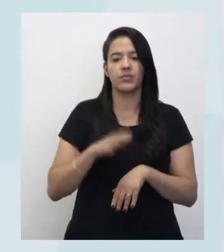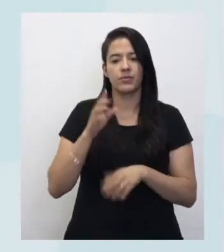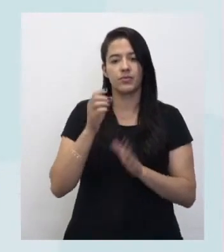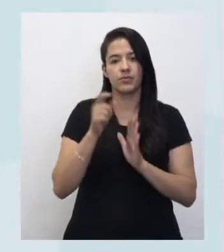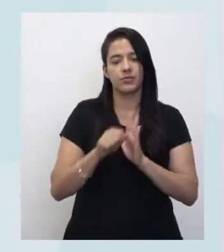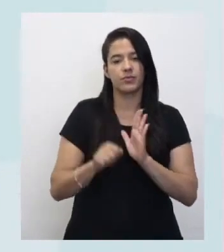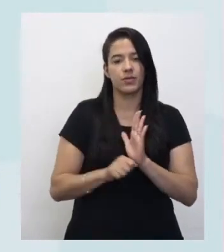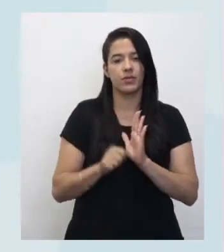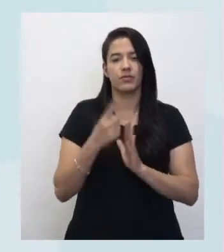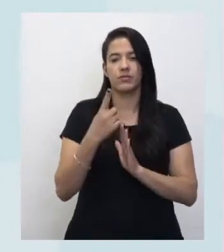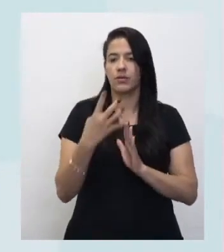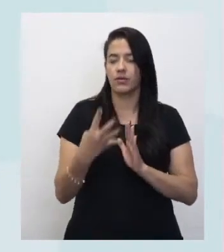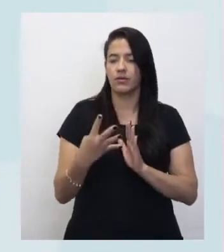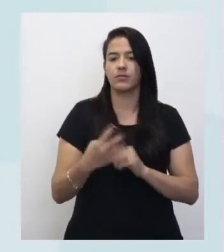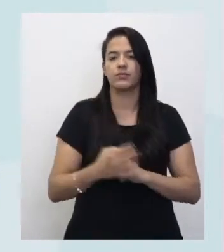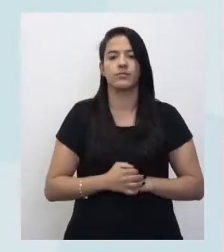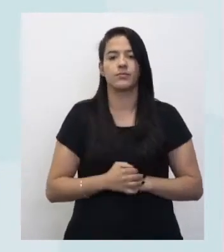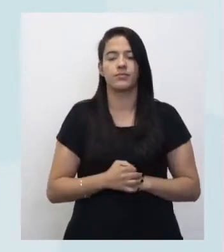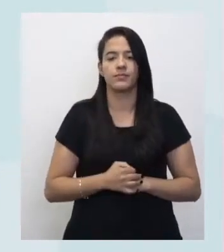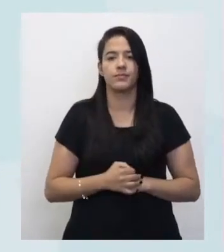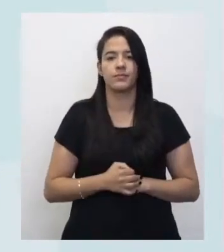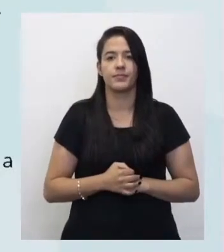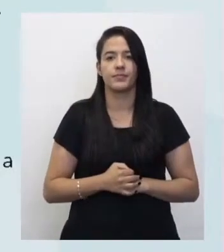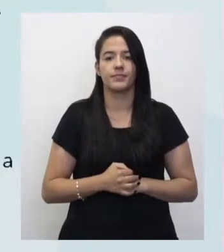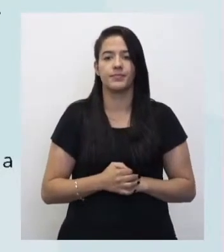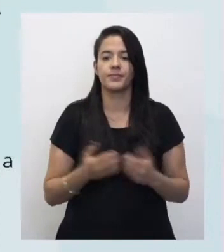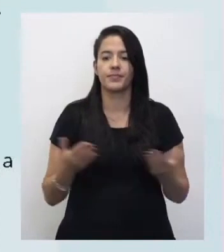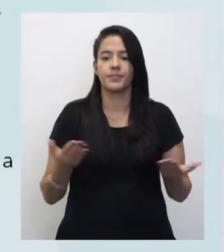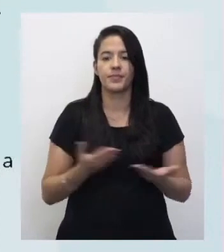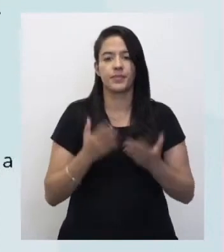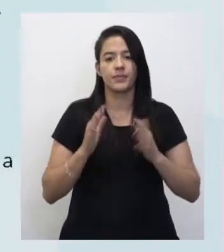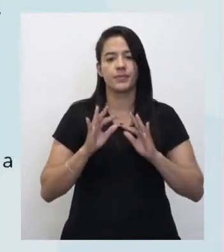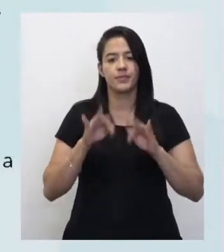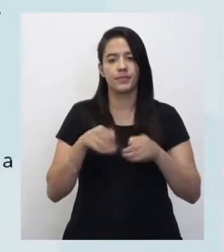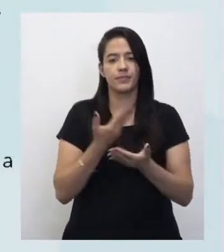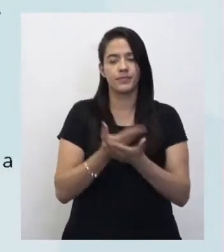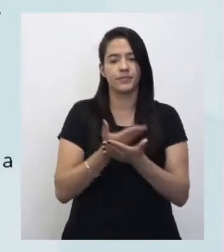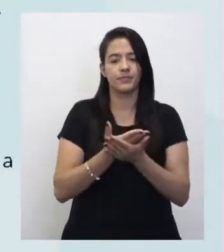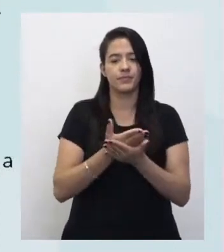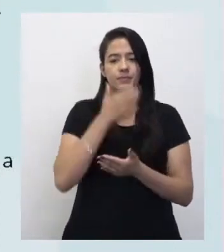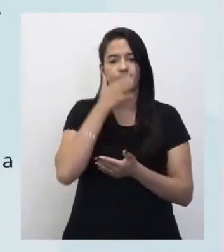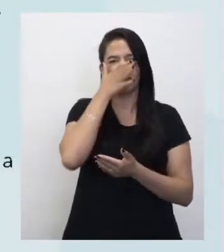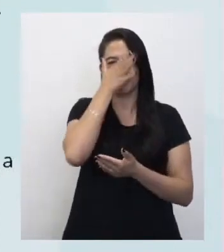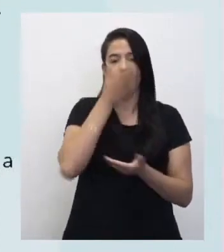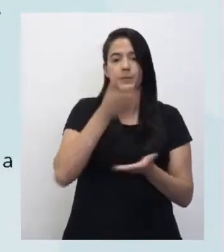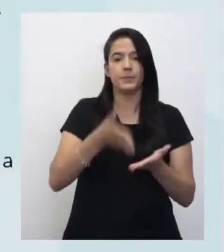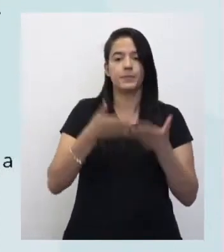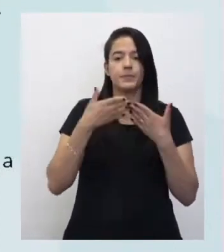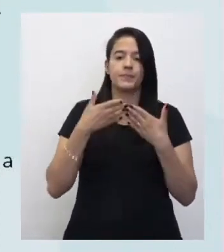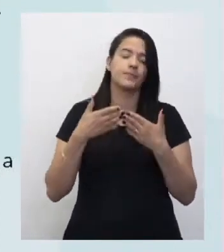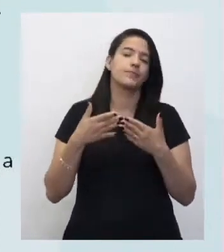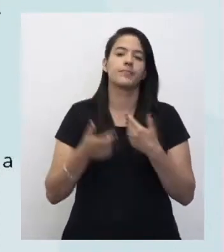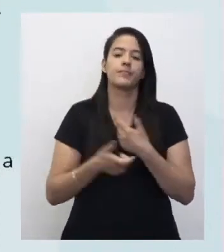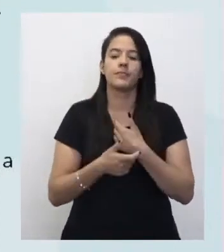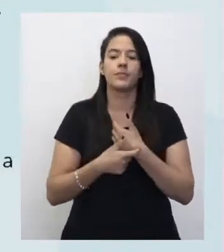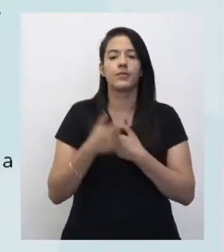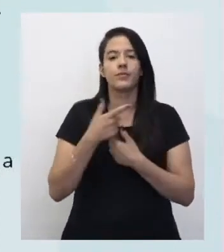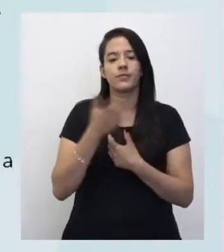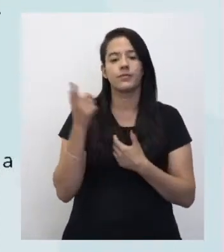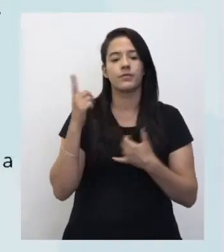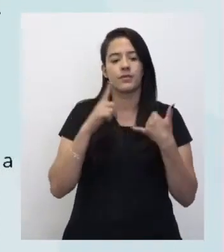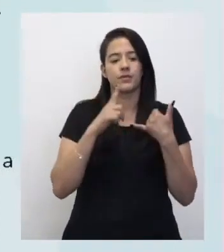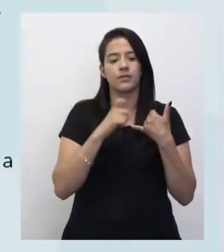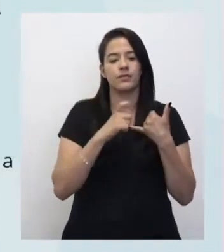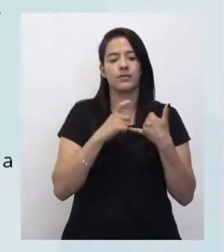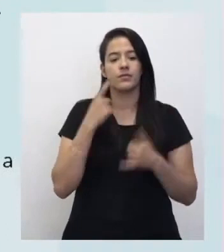século XIV, certo? Para a gente encerrar a nossa aula, eu vou pedir até por uma questão de tempo que vocês tirem print da